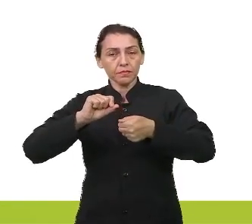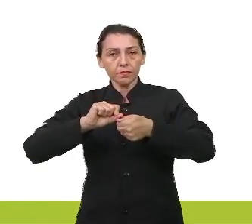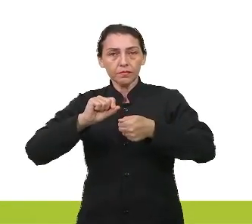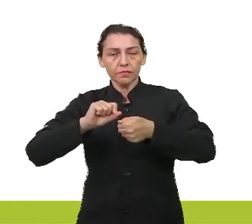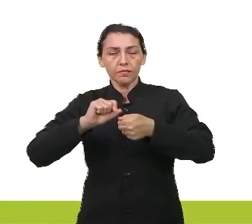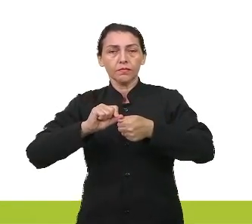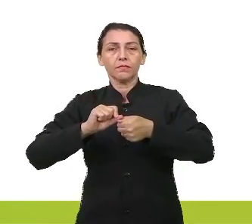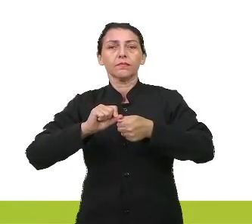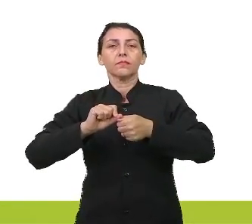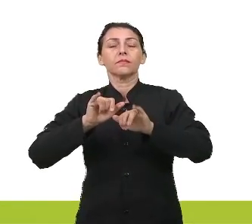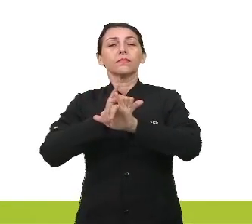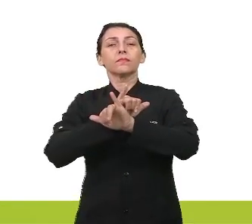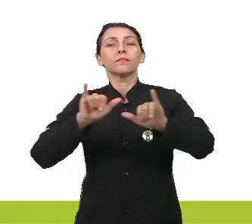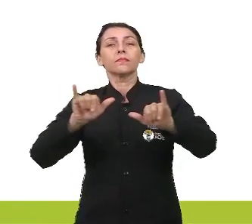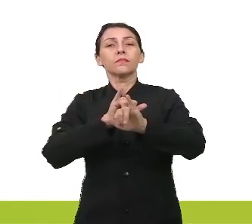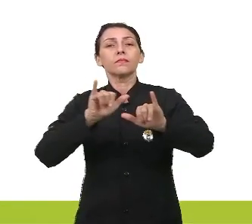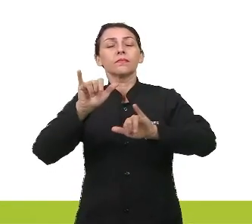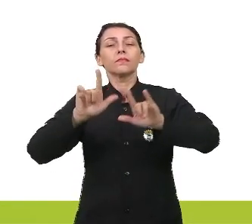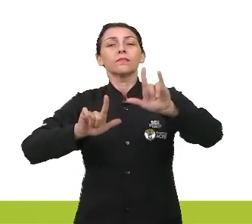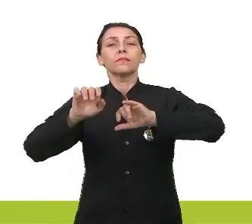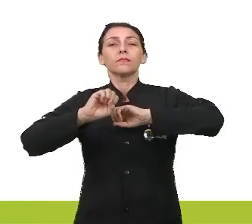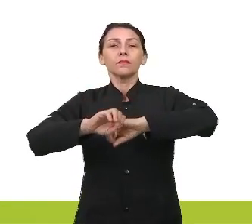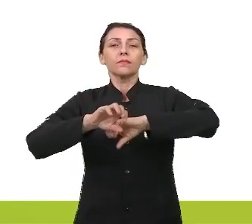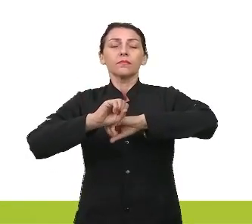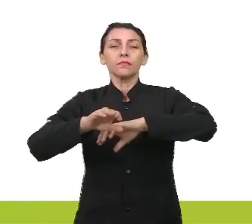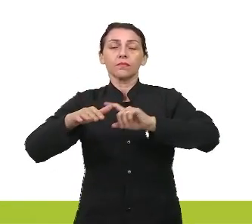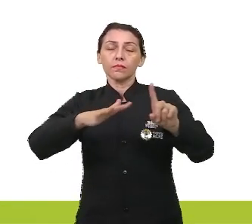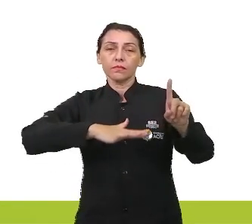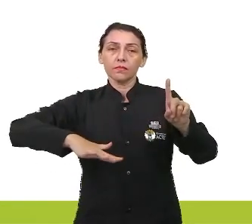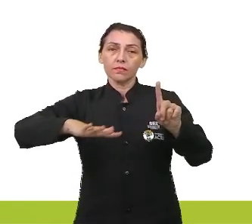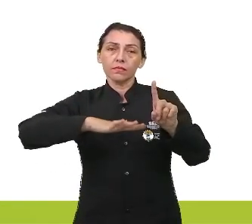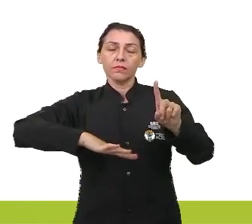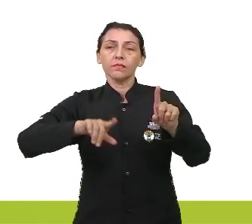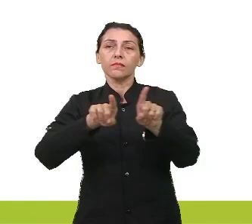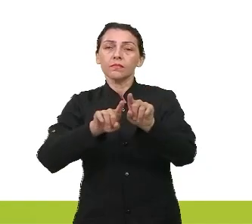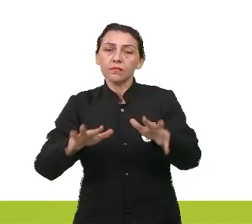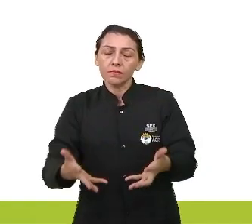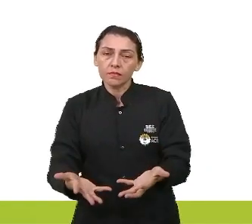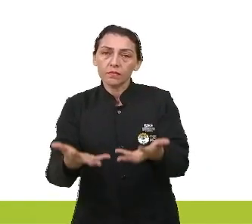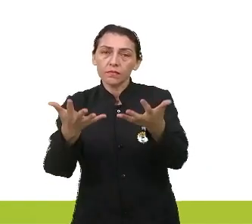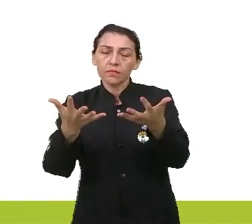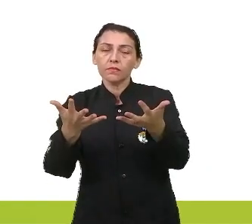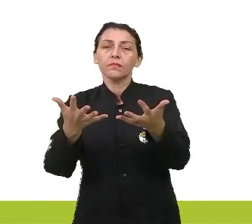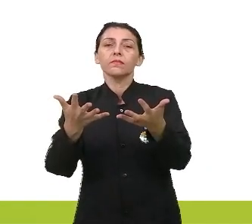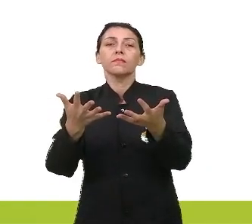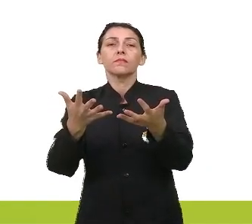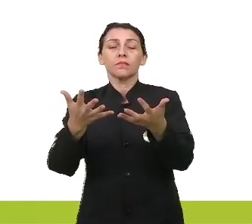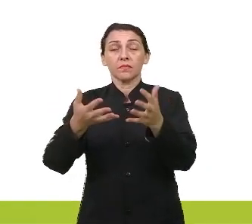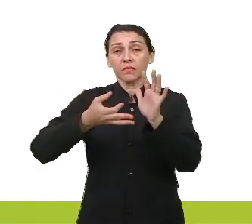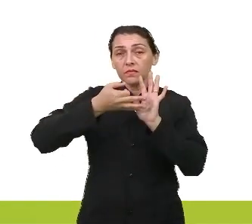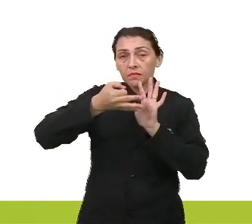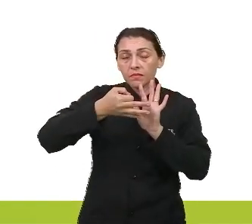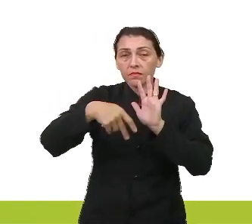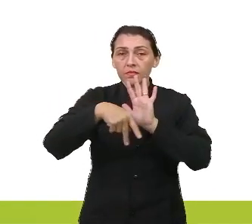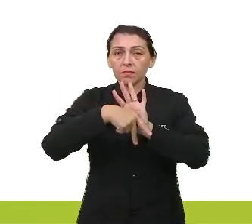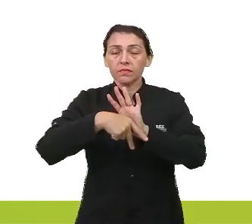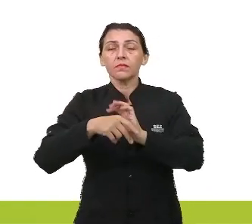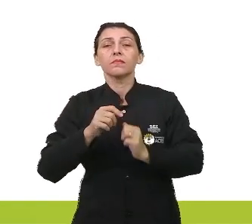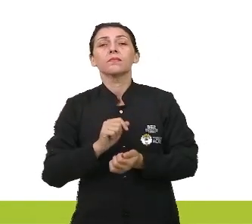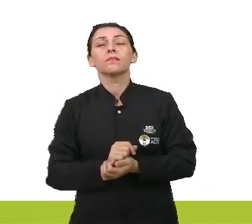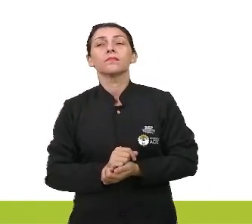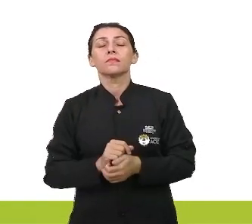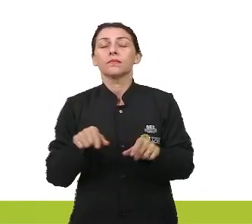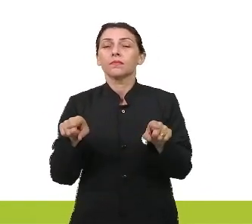de campanhas educativas de cunho social, incentivadora da criticidade,